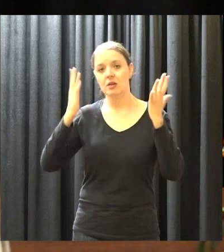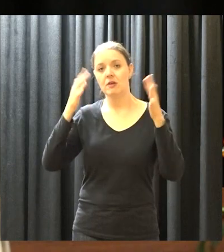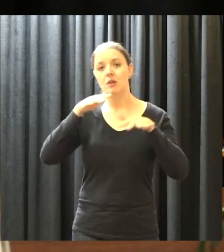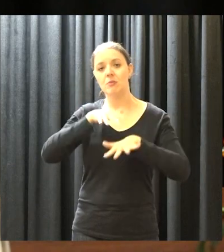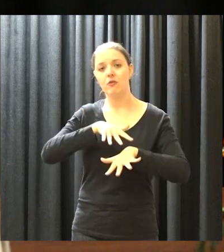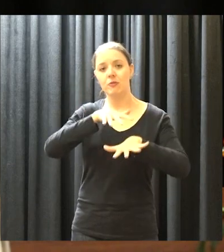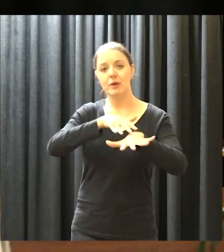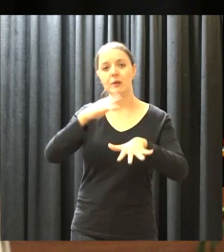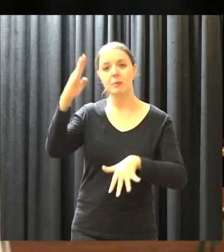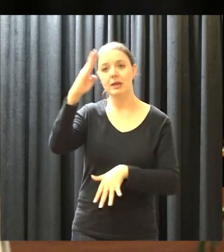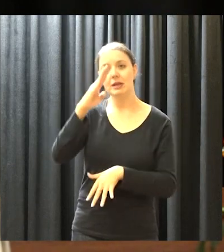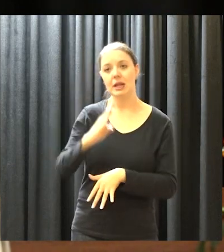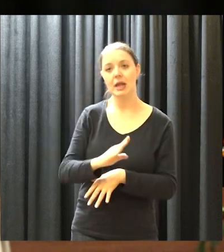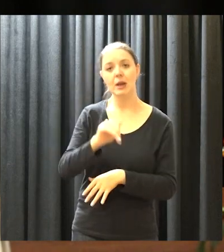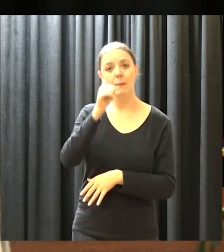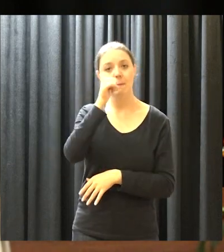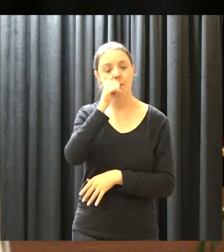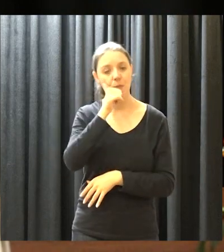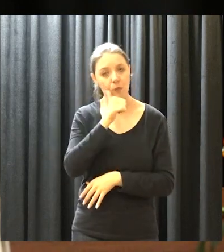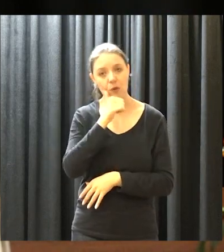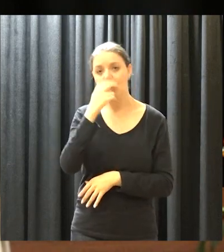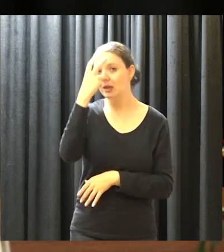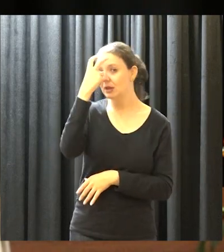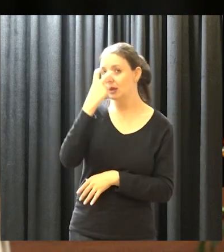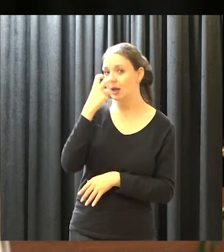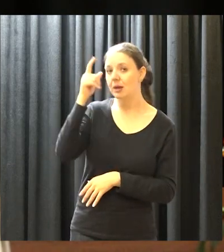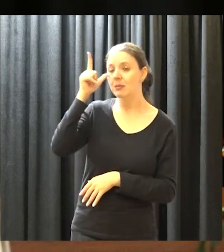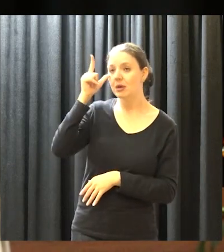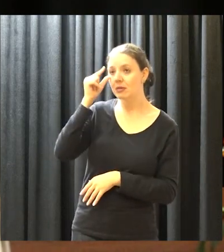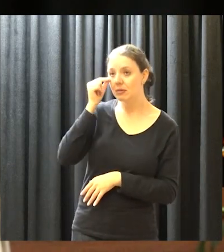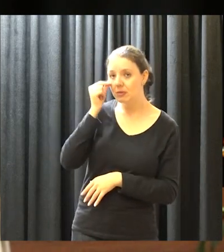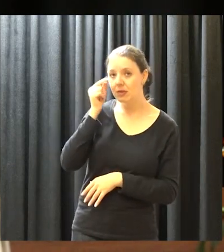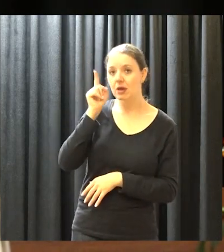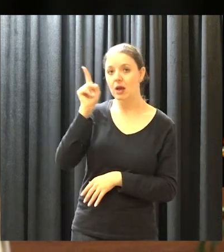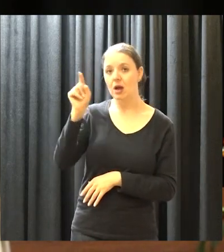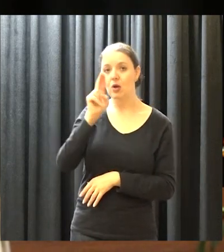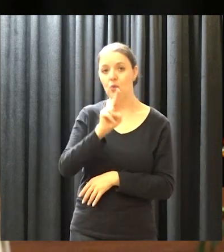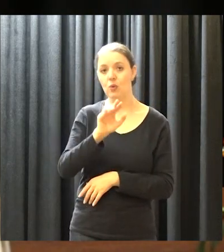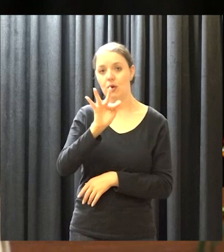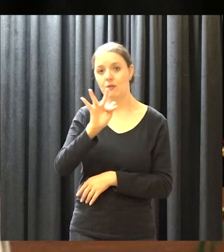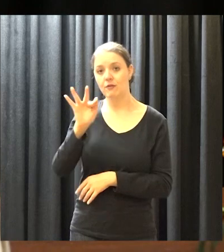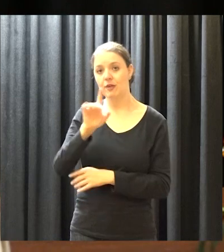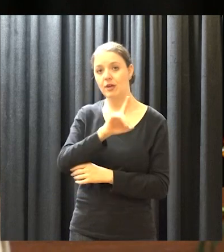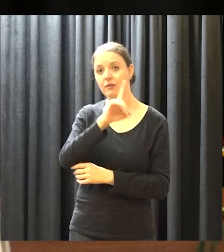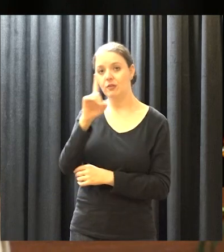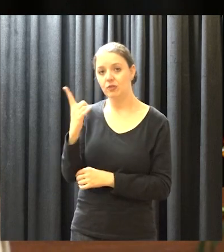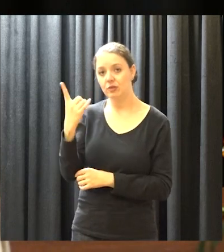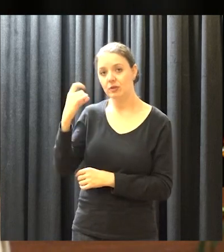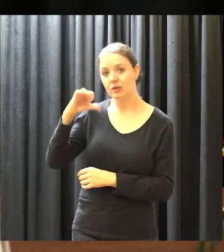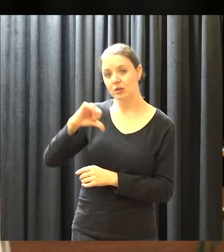Brasileiro de Mulheres Cegas e com Baixa Visão, que vai acontecer na UF, no dia 19 de outubro.